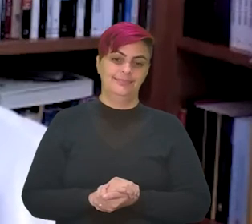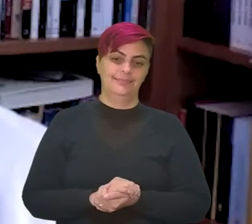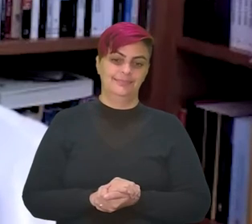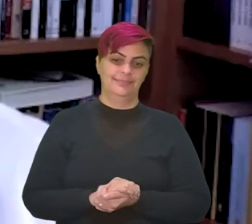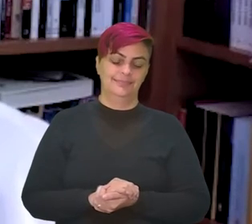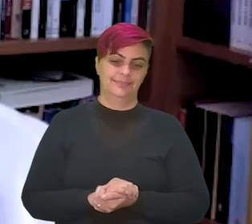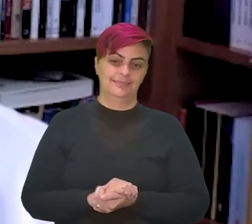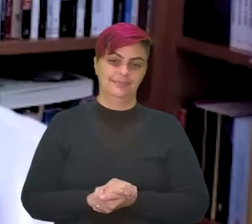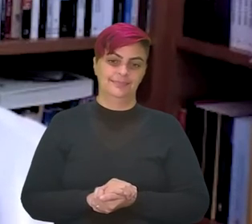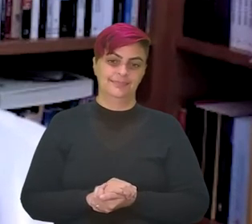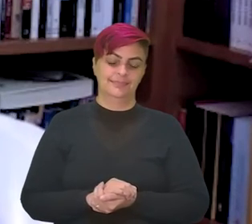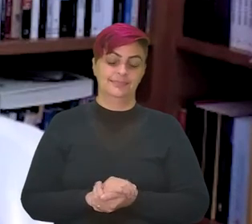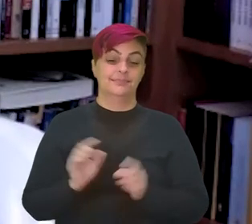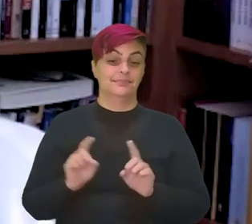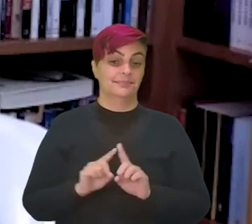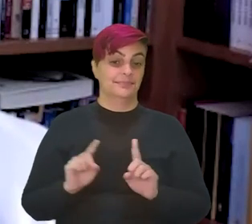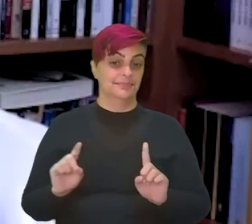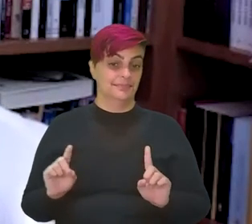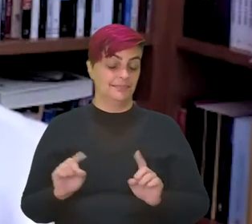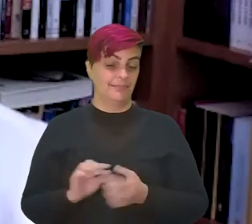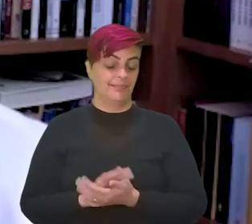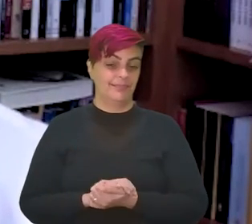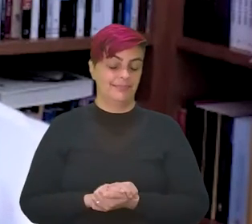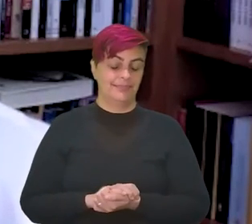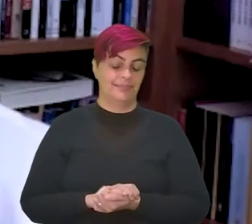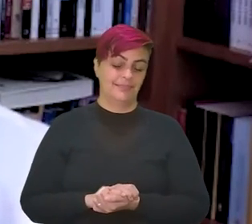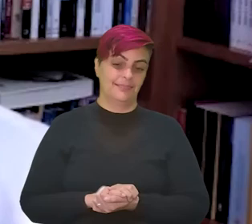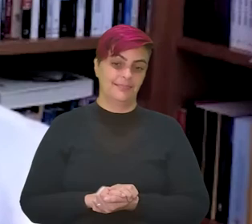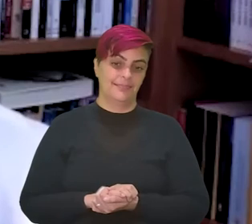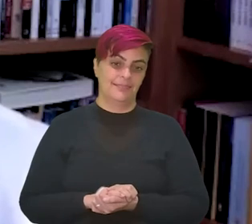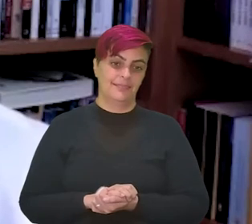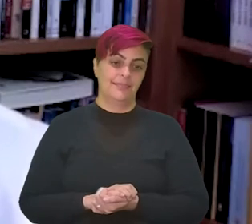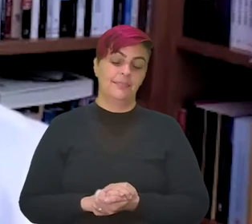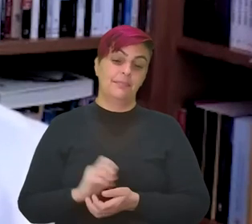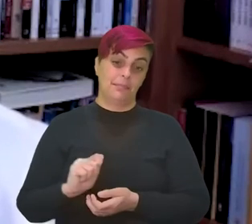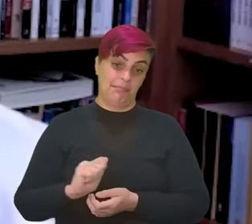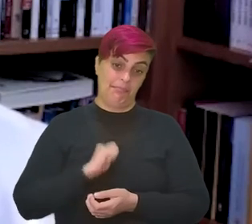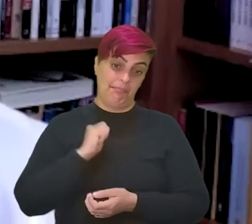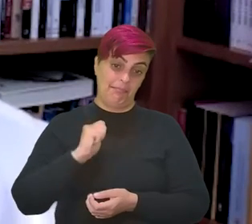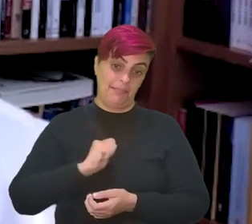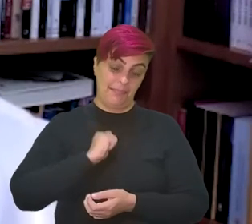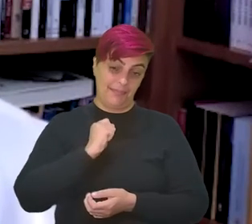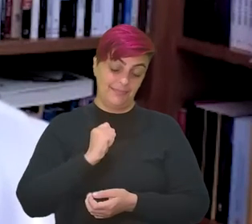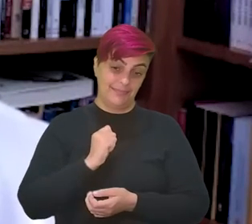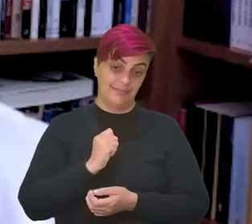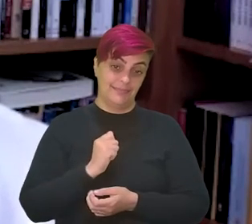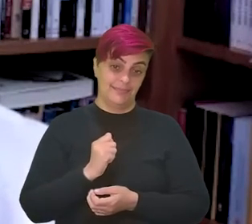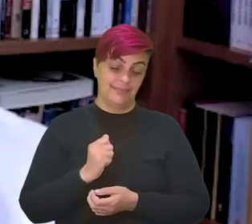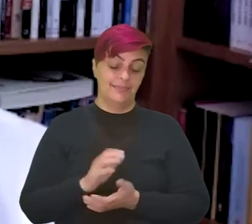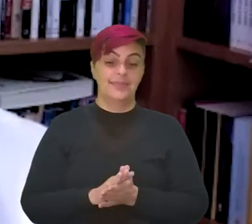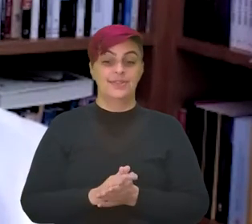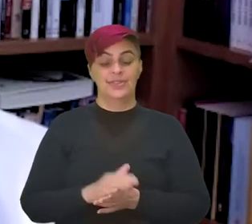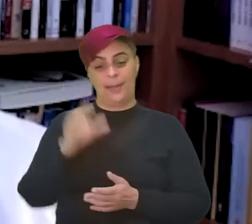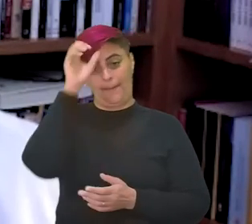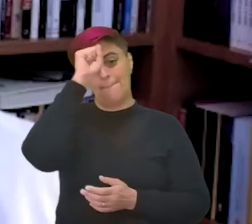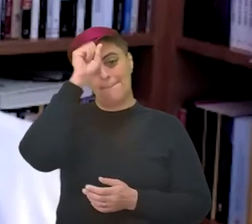honra de ouvi-lo, né? Então, sem dúvida, né, a antropologia aprendeu